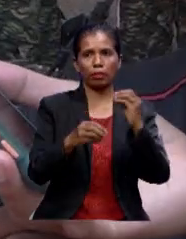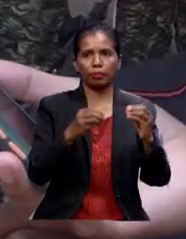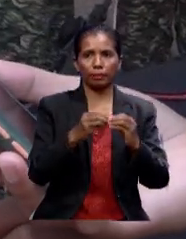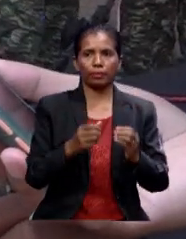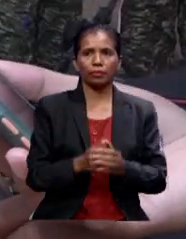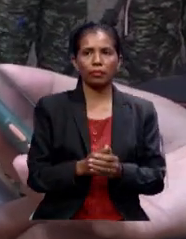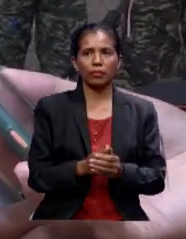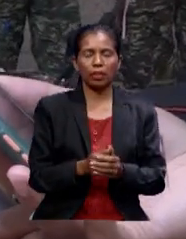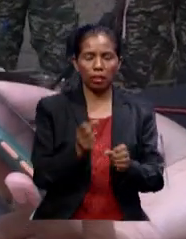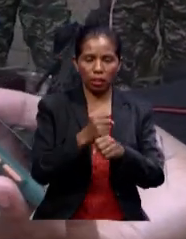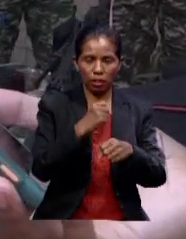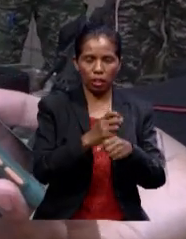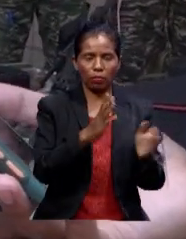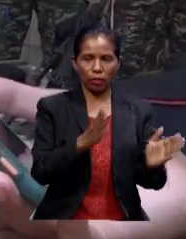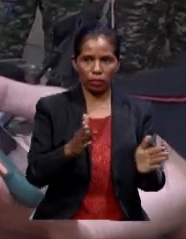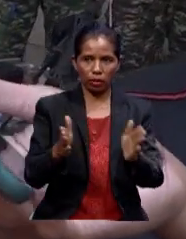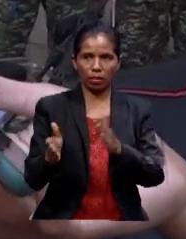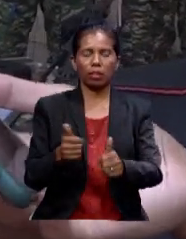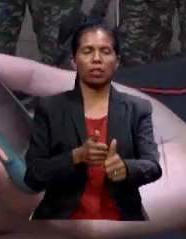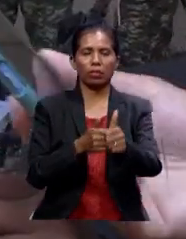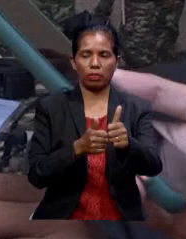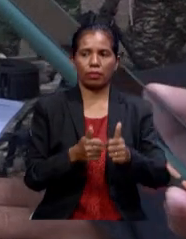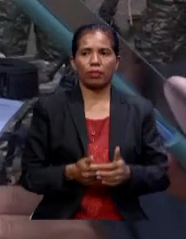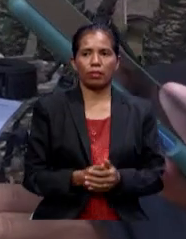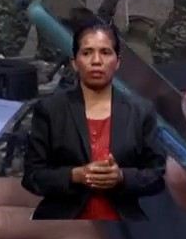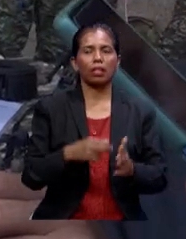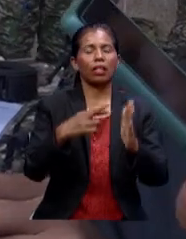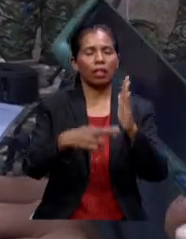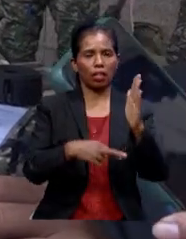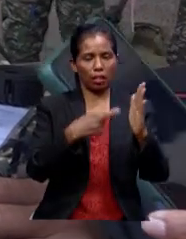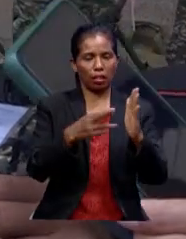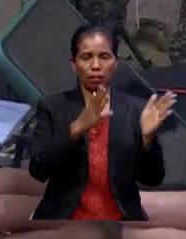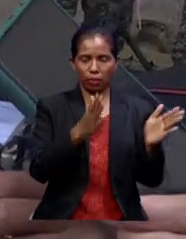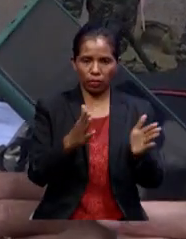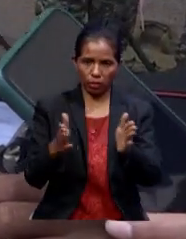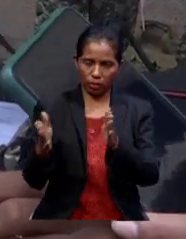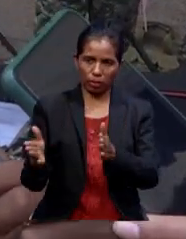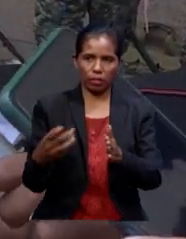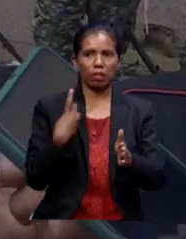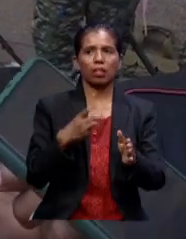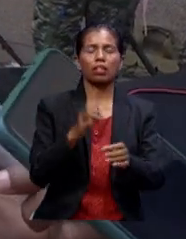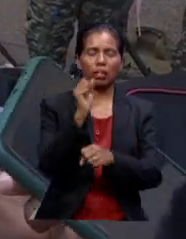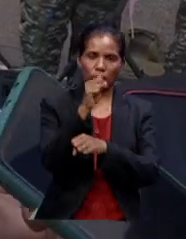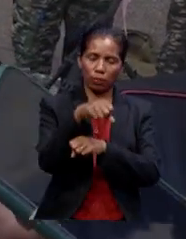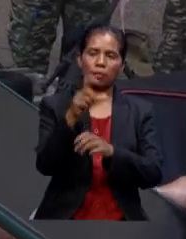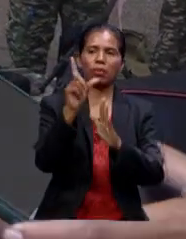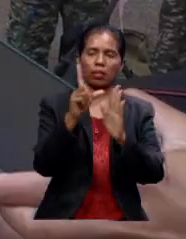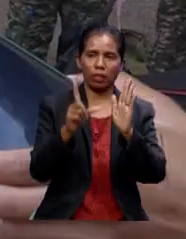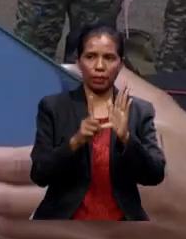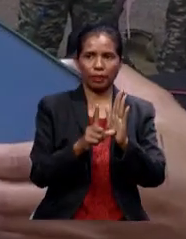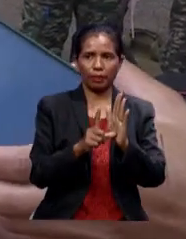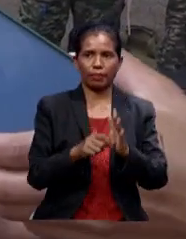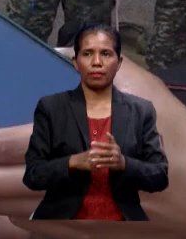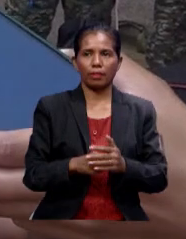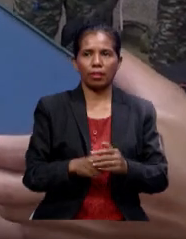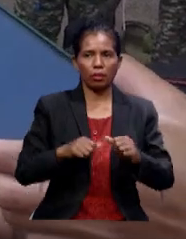procedimento processual, né? Tem que tudo, né? Regra processual. E hotu tu ita caso ita akurk bai dane kan. Akurk bai dane lira ne